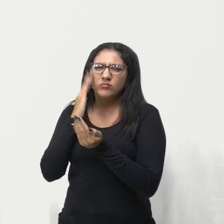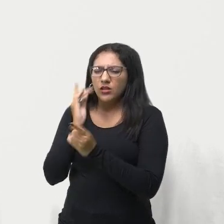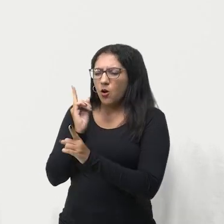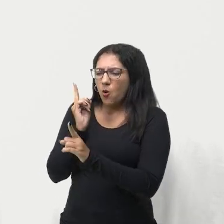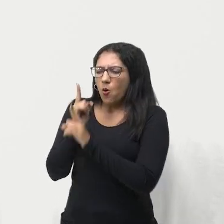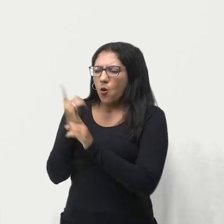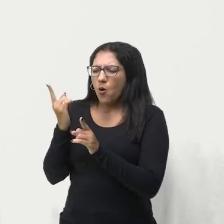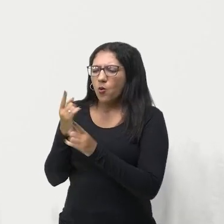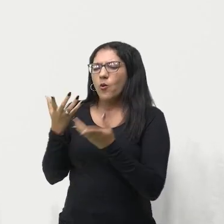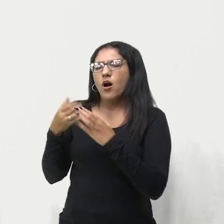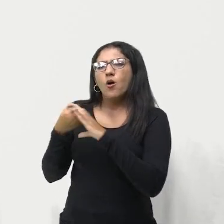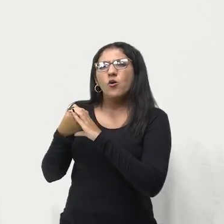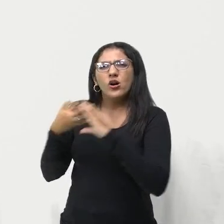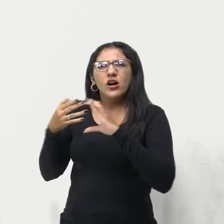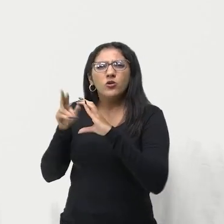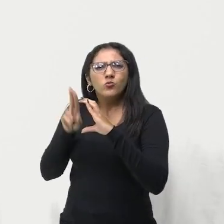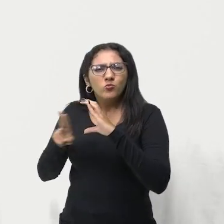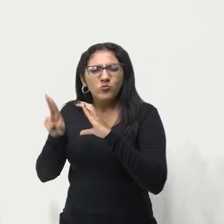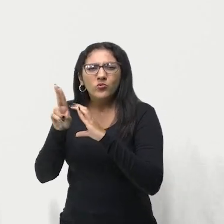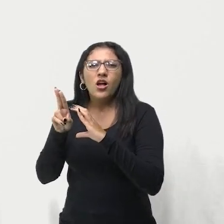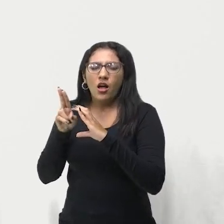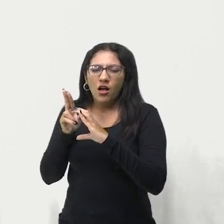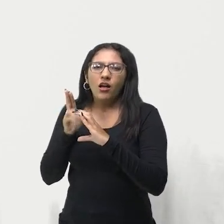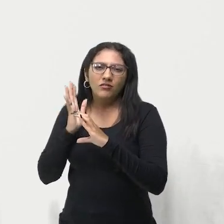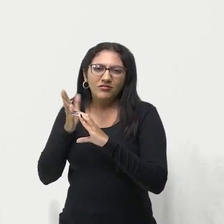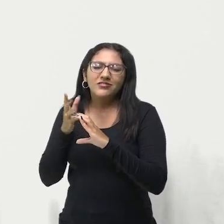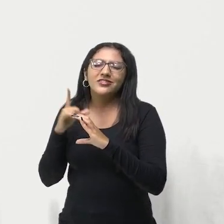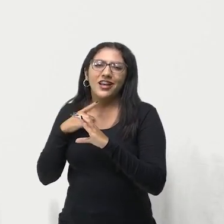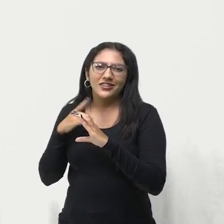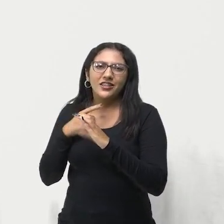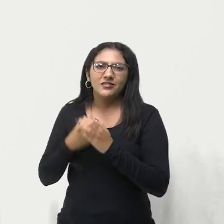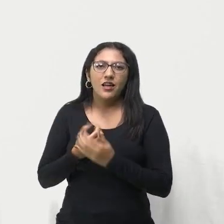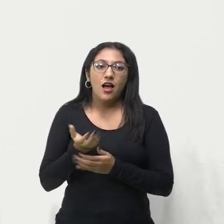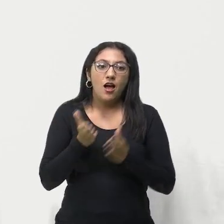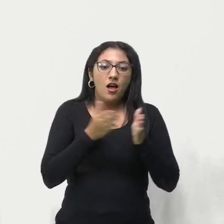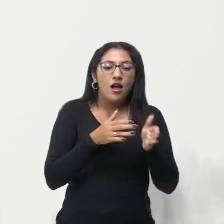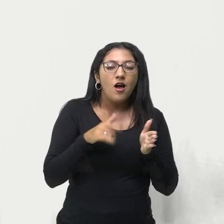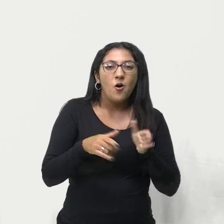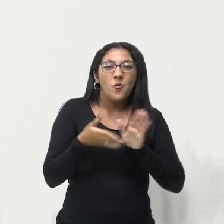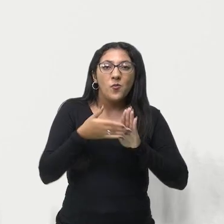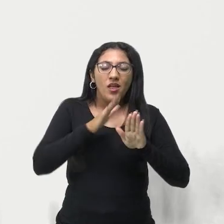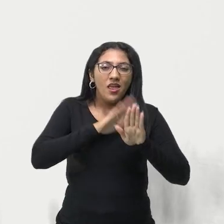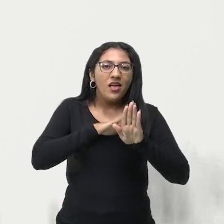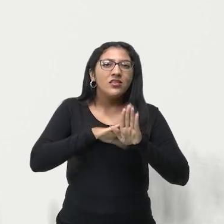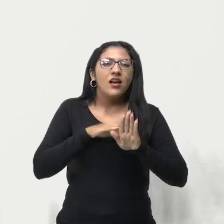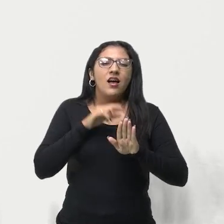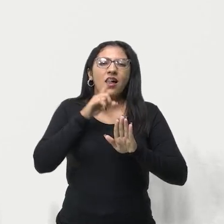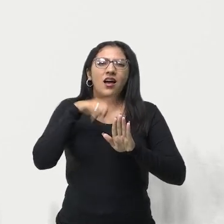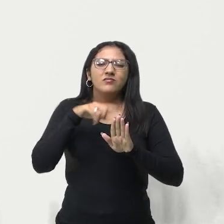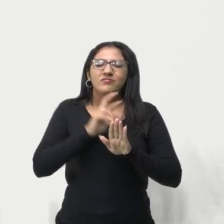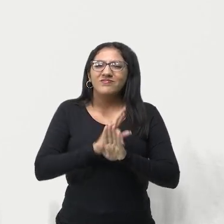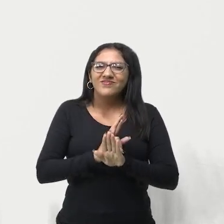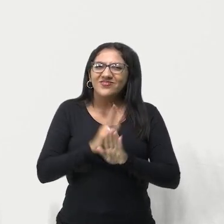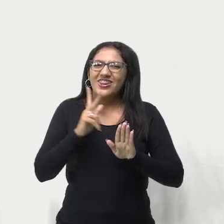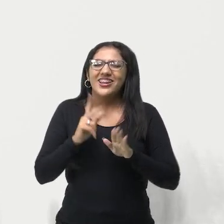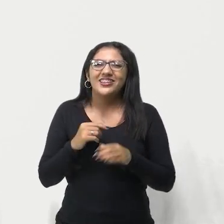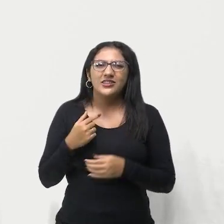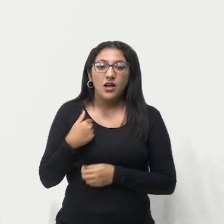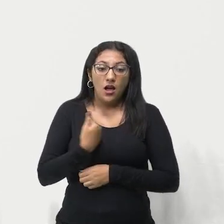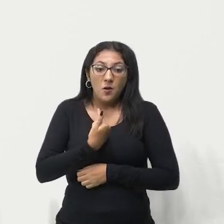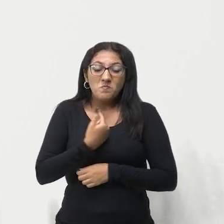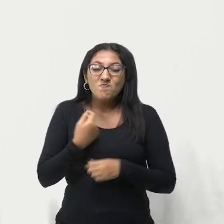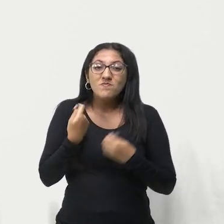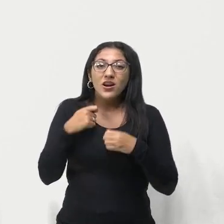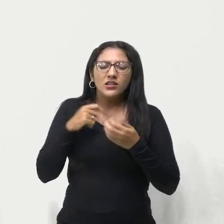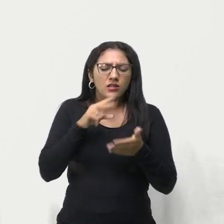da comparação, quais são as qualidades que estão sendo evidenciadas ali. Na metáfora, não. Aqui na metáfora, a gente